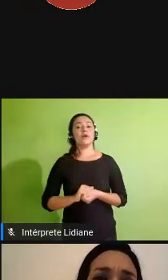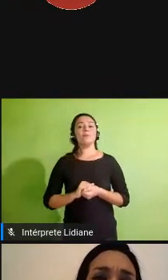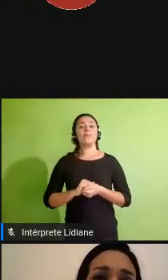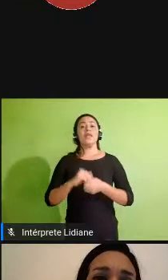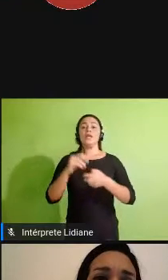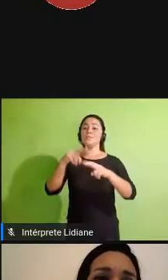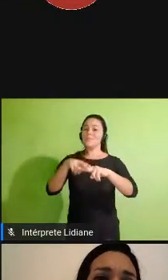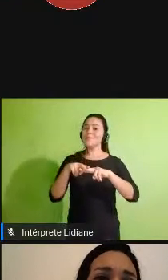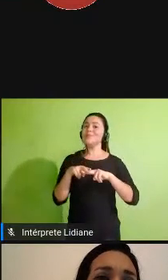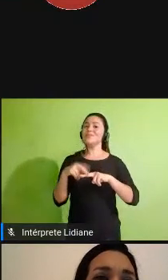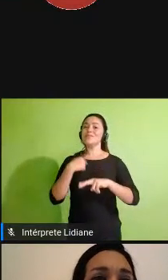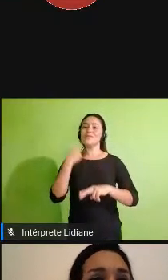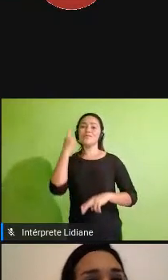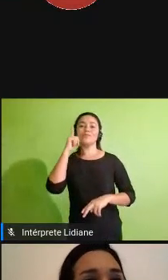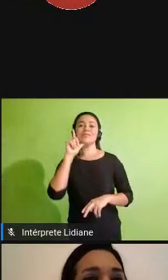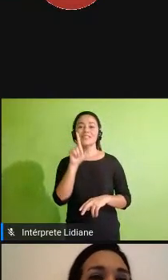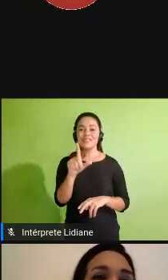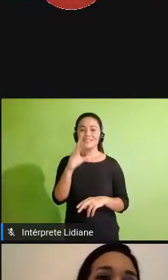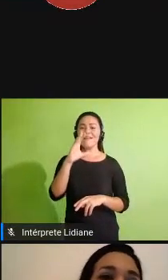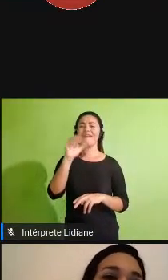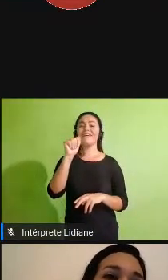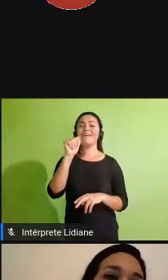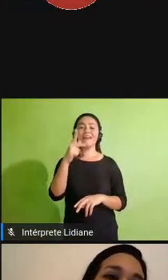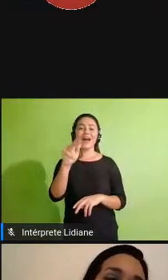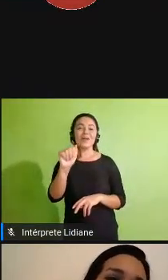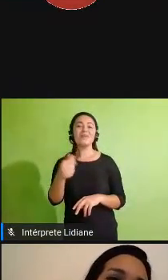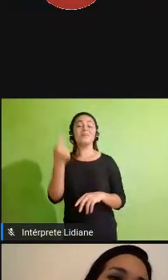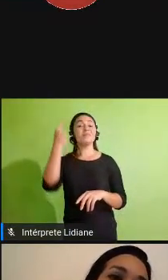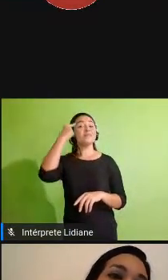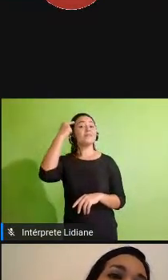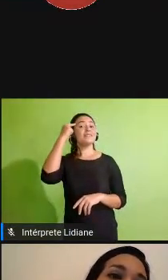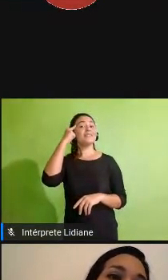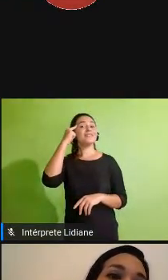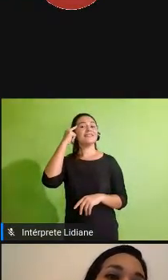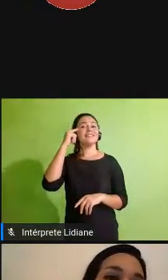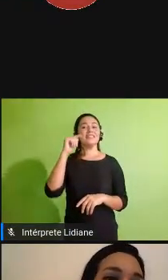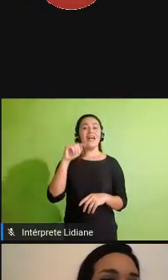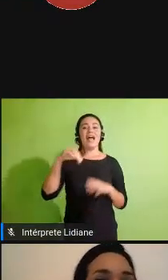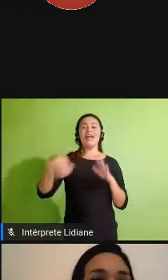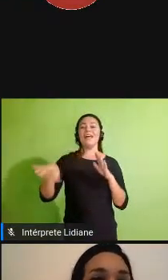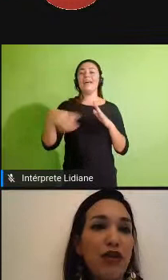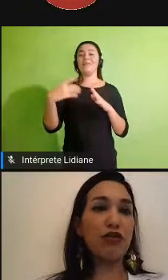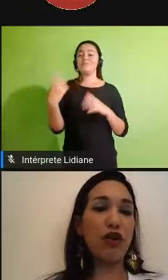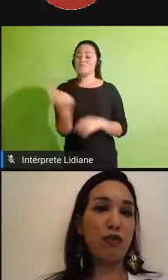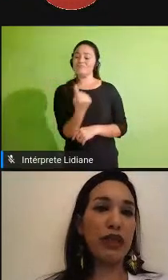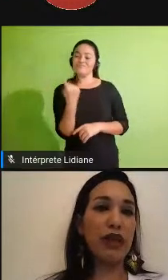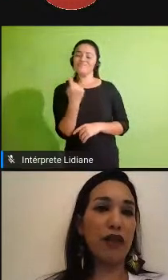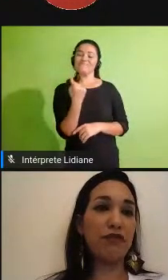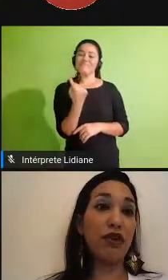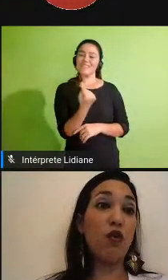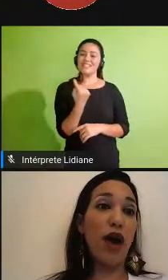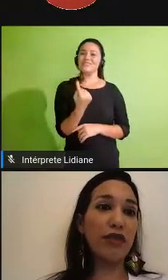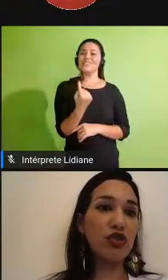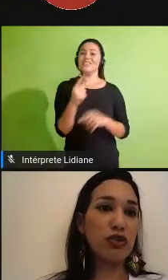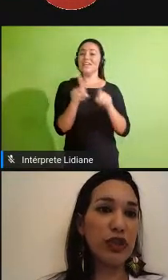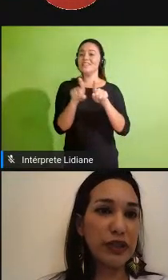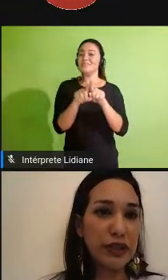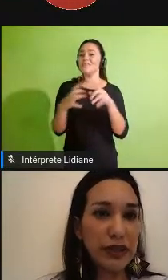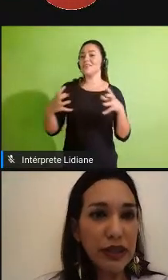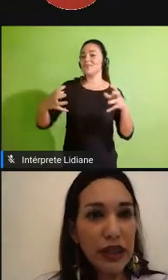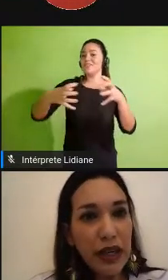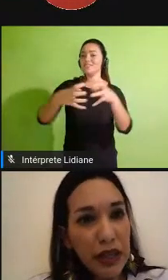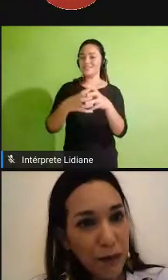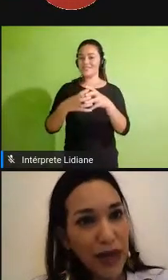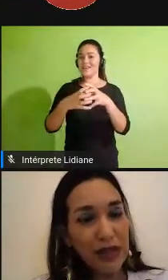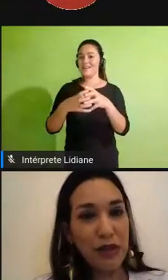a ideia foi explorar a pluralidade e, ao mesmo tempo, a individualidade dos estudantes que participaram do documentário. Foram 4